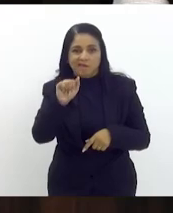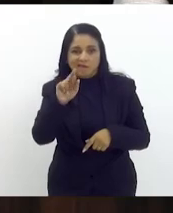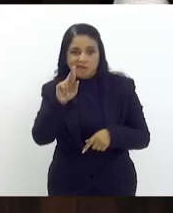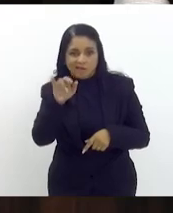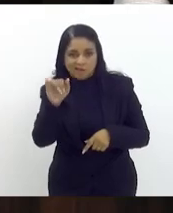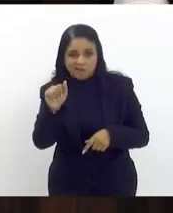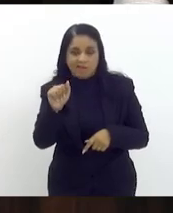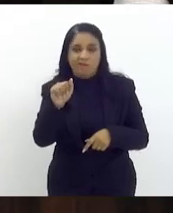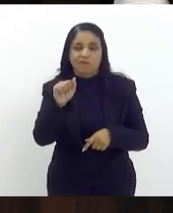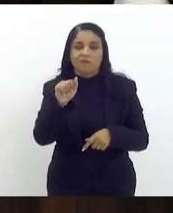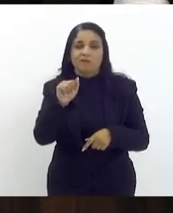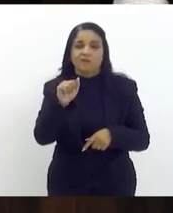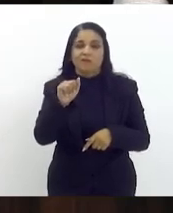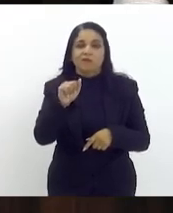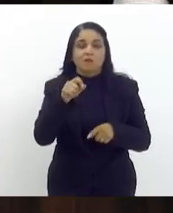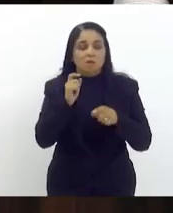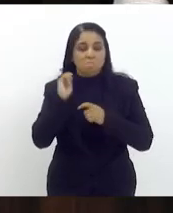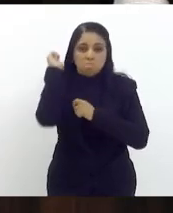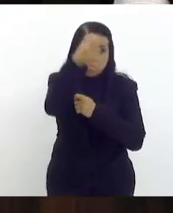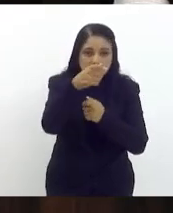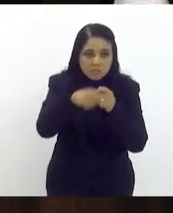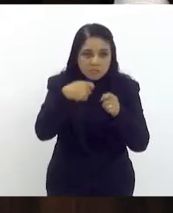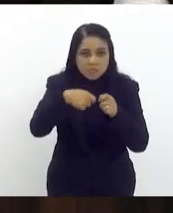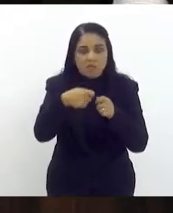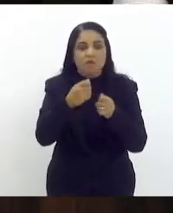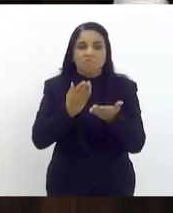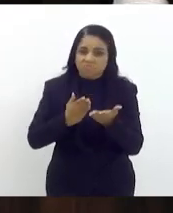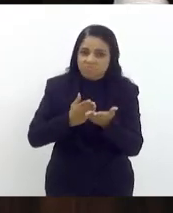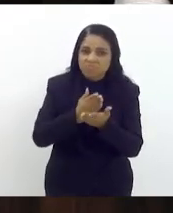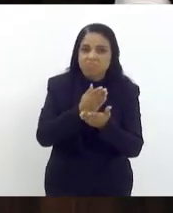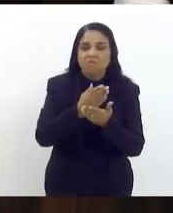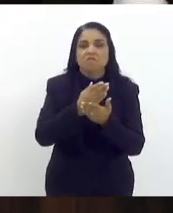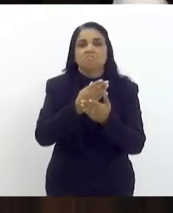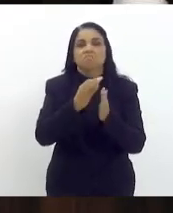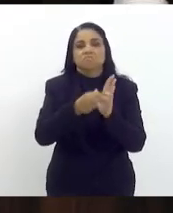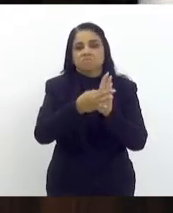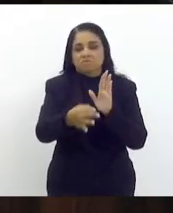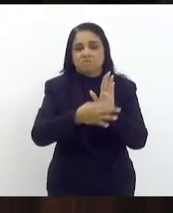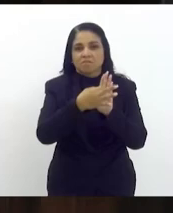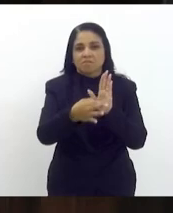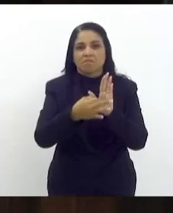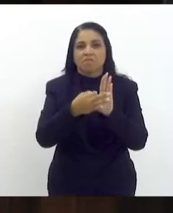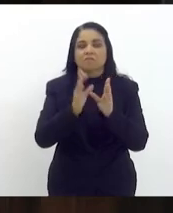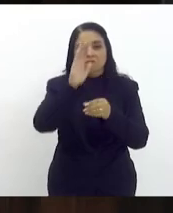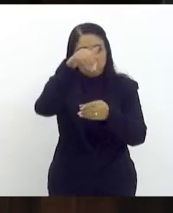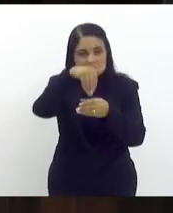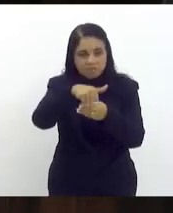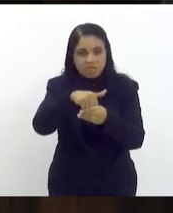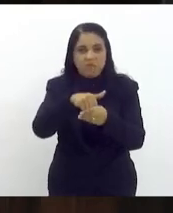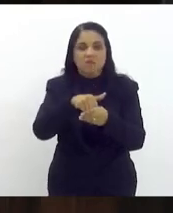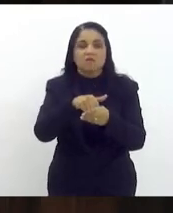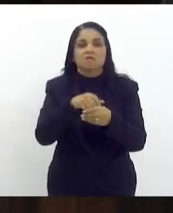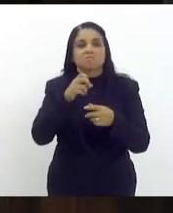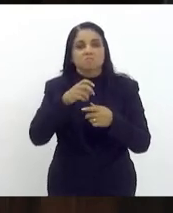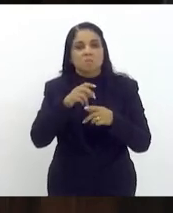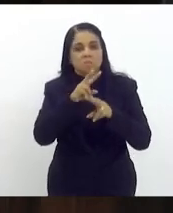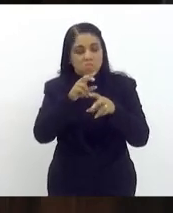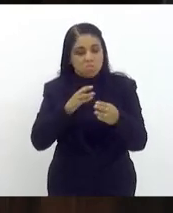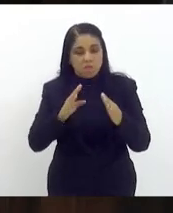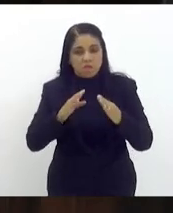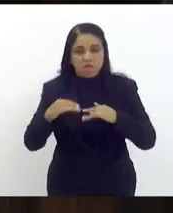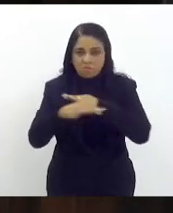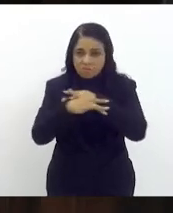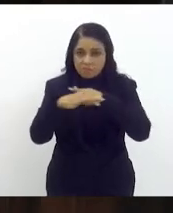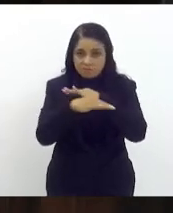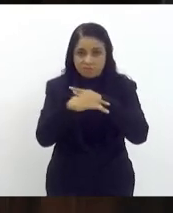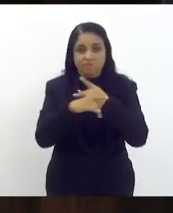e pesqueira favorável de assuntos municipais de desenvolvimento regional favorável